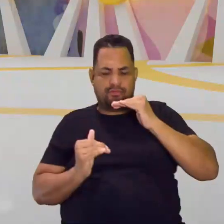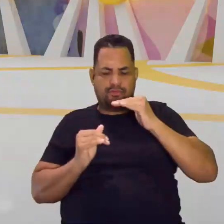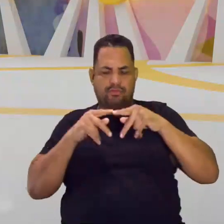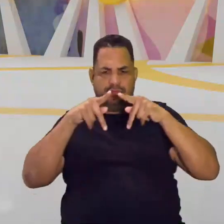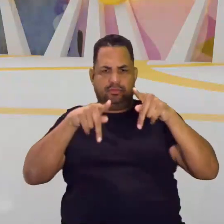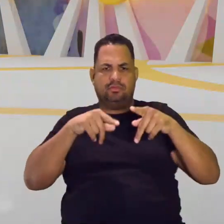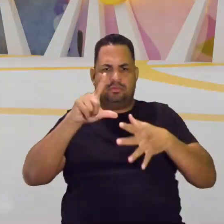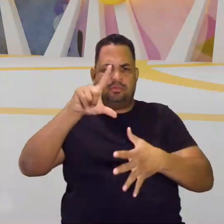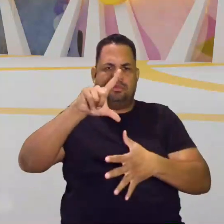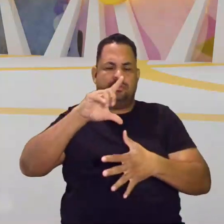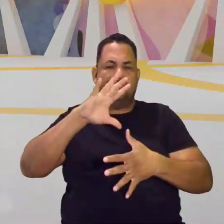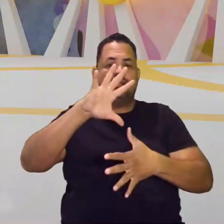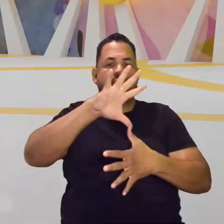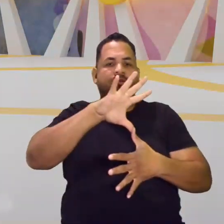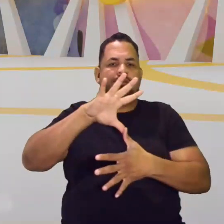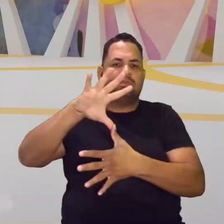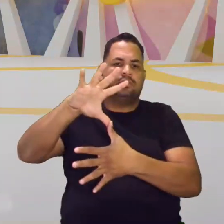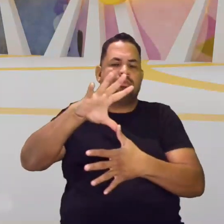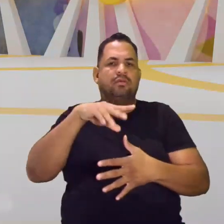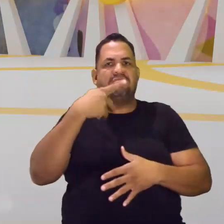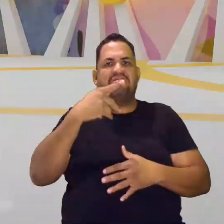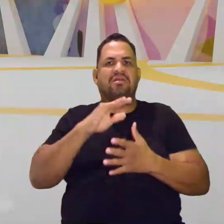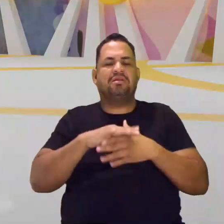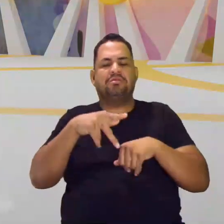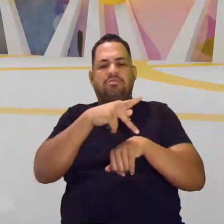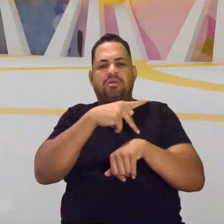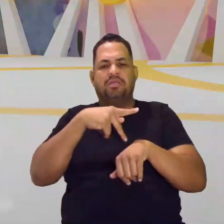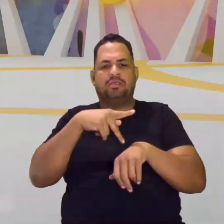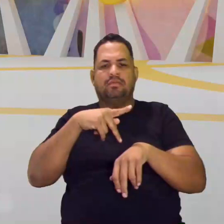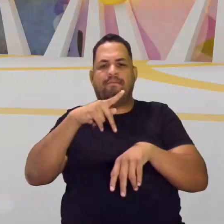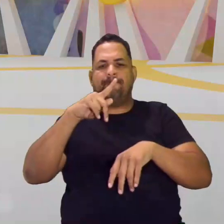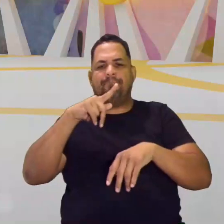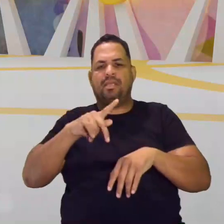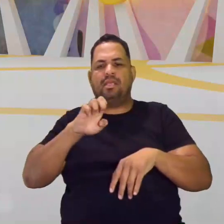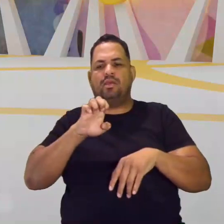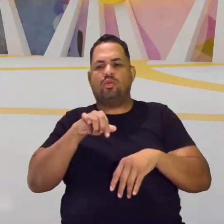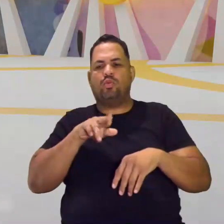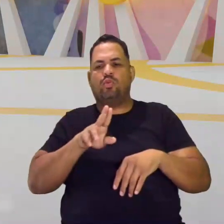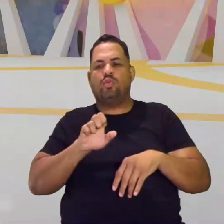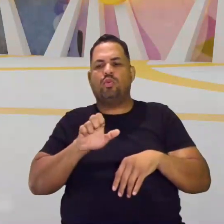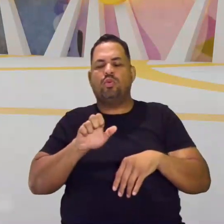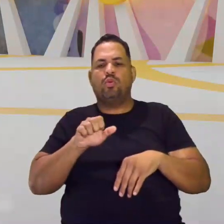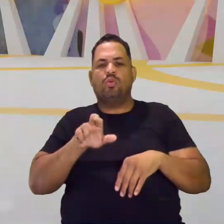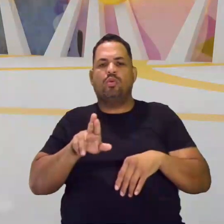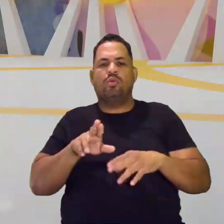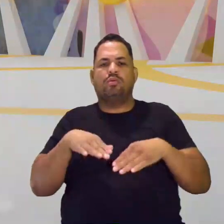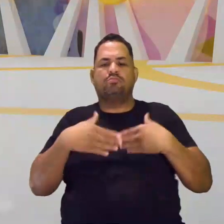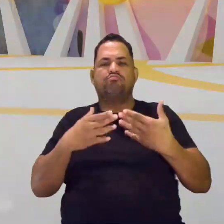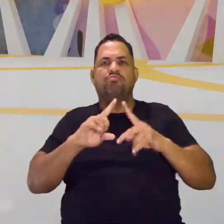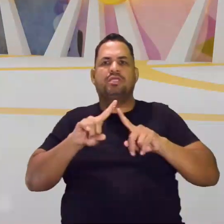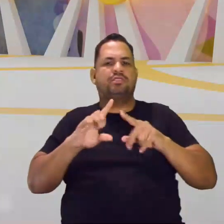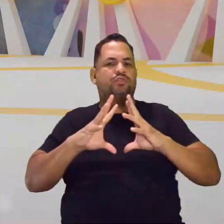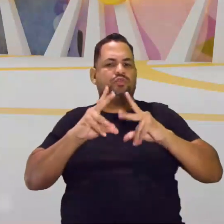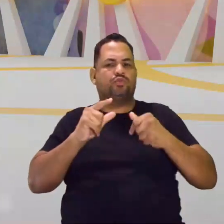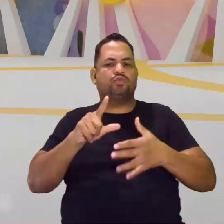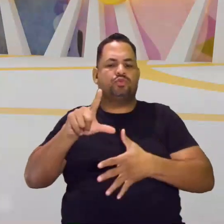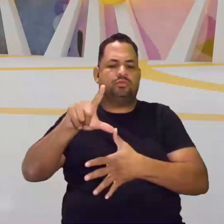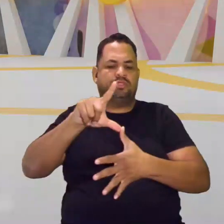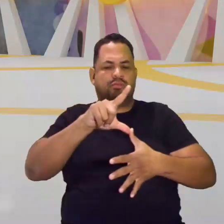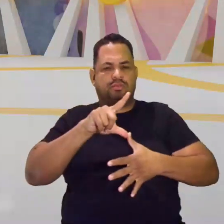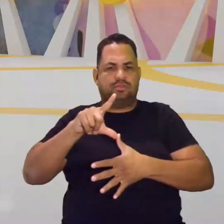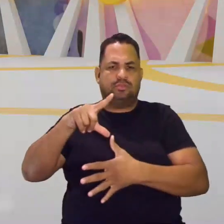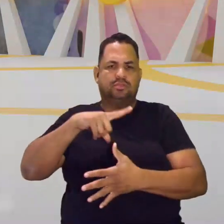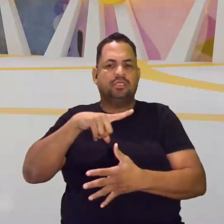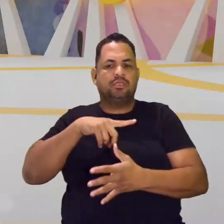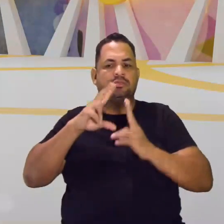Américas. Como eu falei, eu citei o Peru, mas a nossa América Latina ela é marcada quase todos os países é marcado por